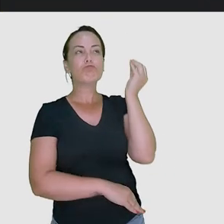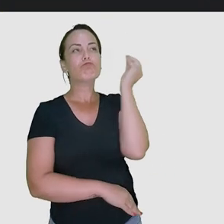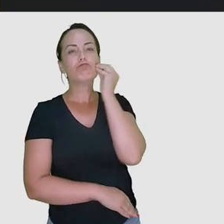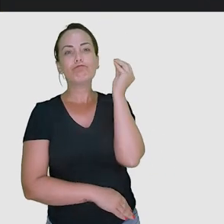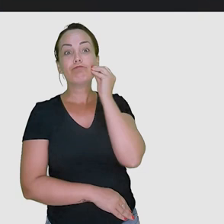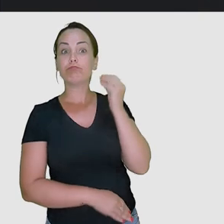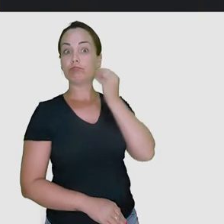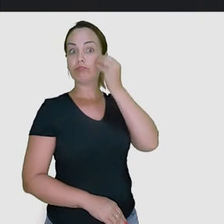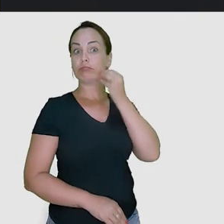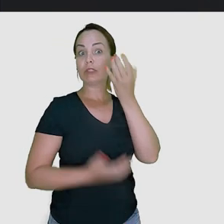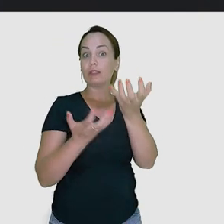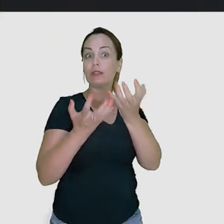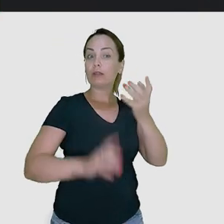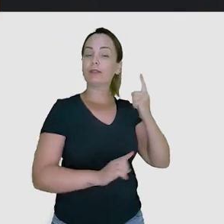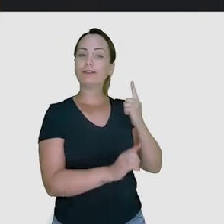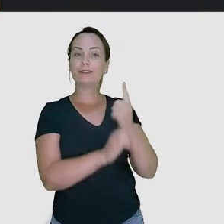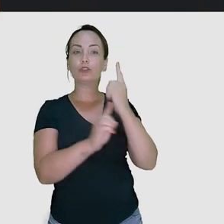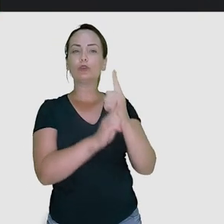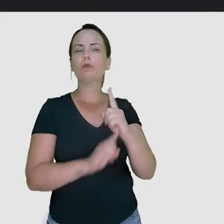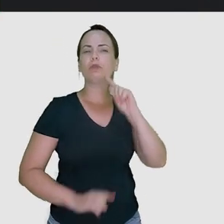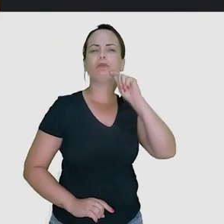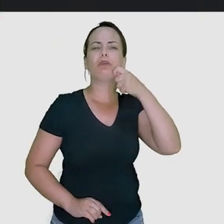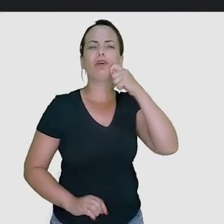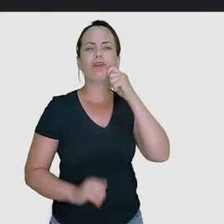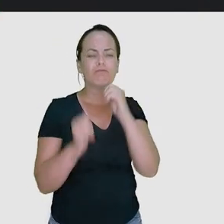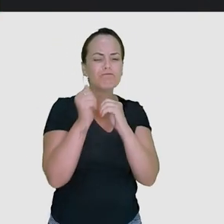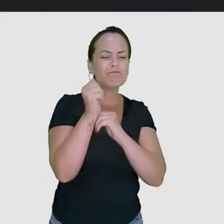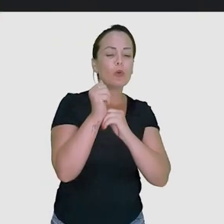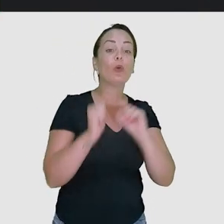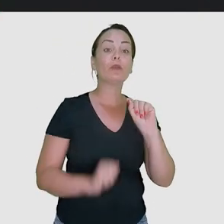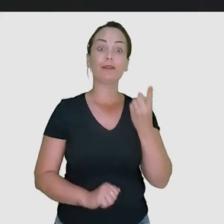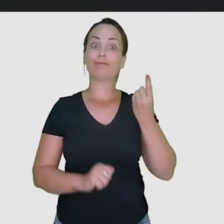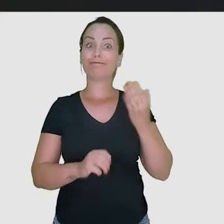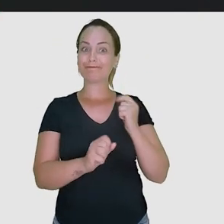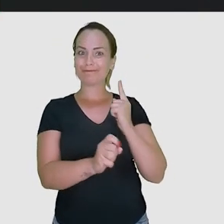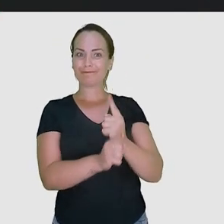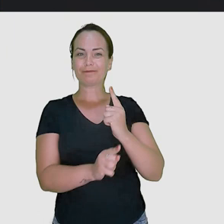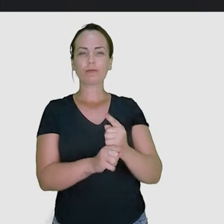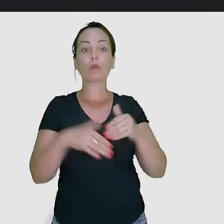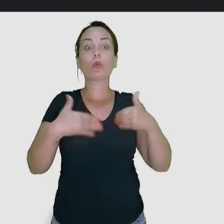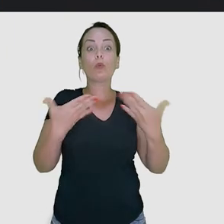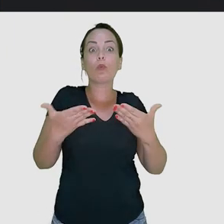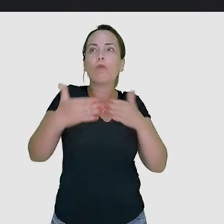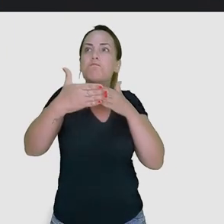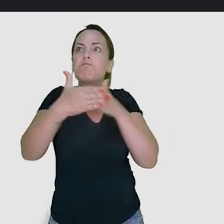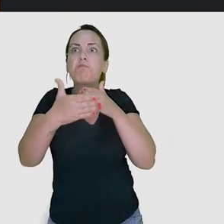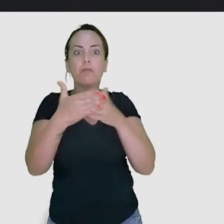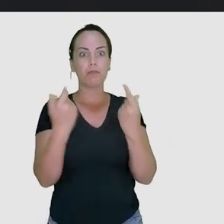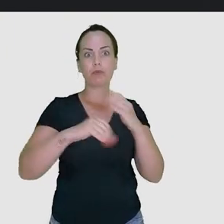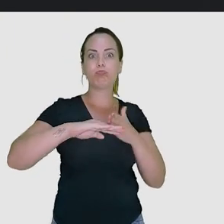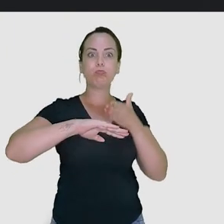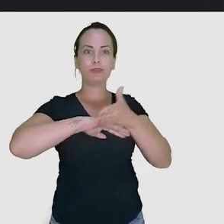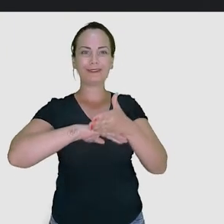bem, lá vai a Luana se aventurar em busca dessas experiências. Ela quer muito descobrir esse mistério. O que será que a Luana